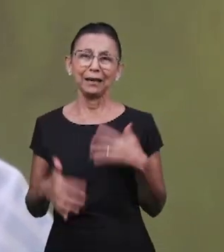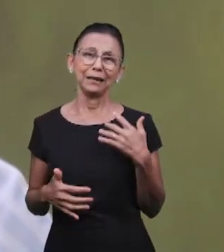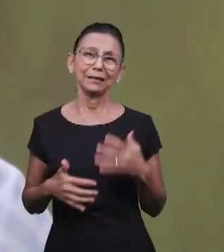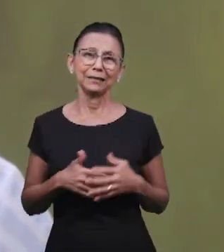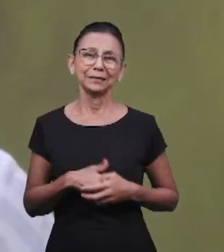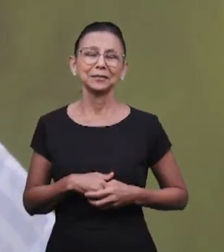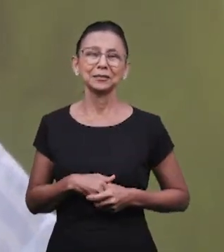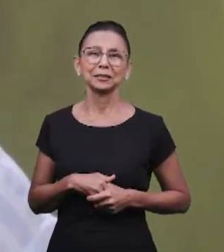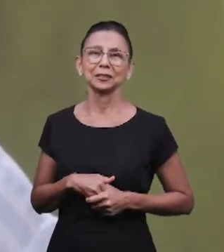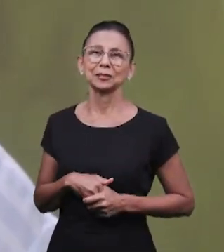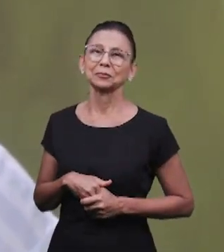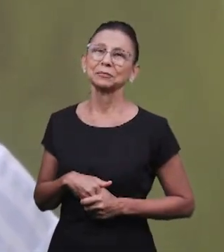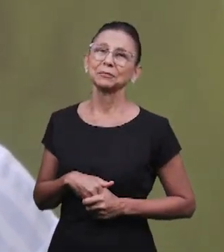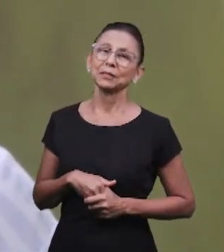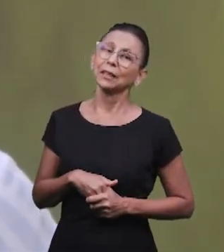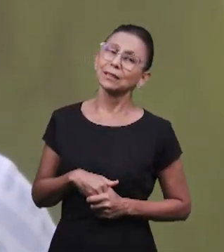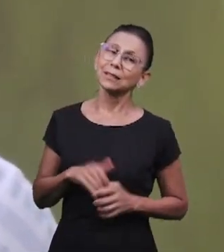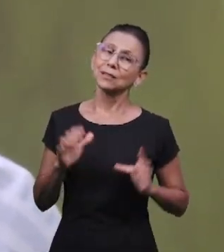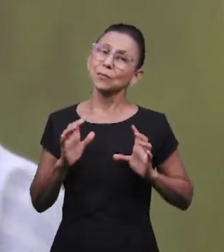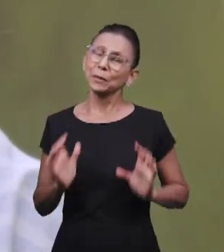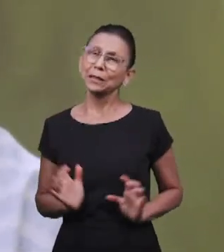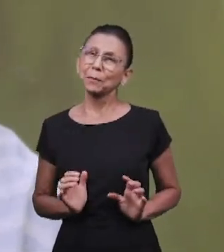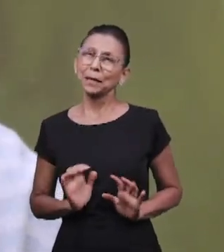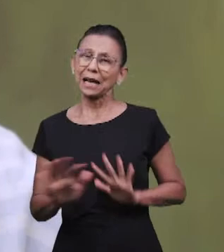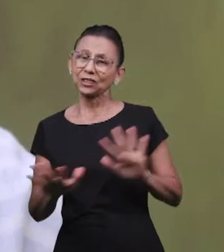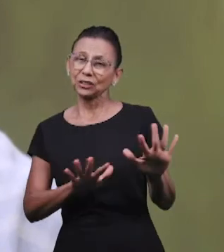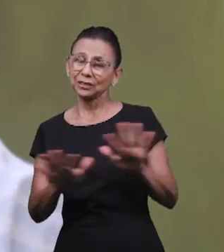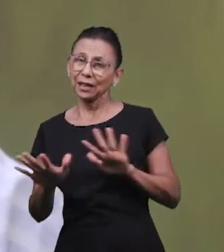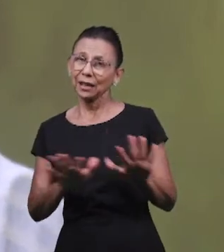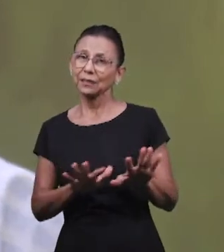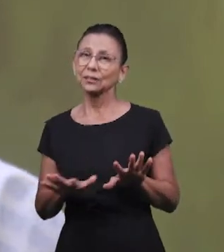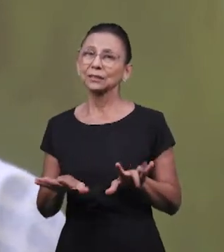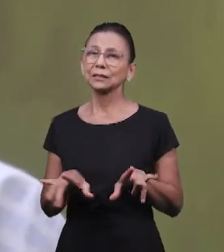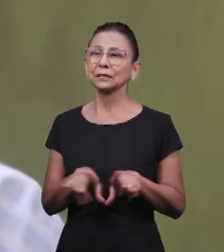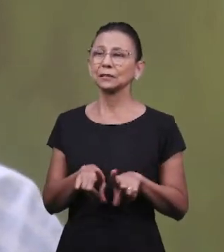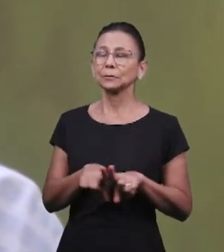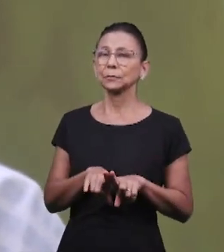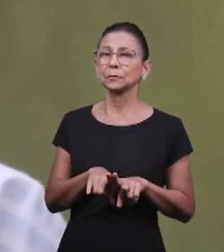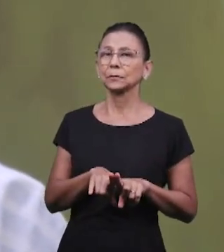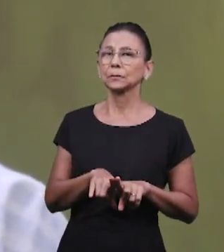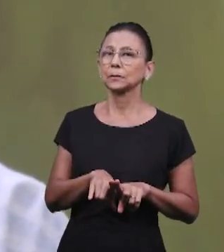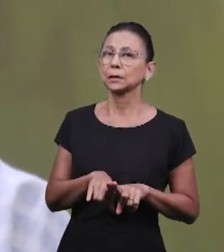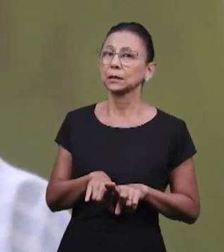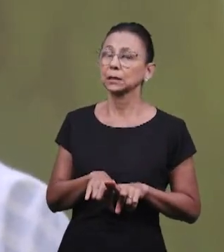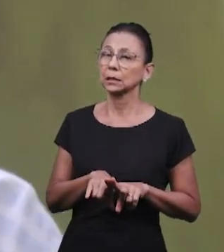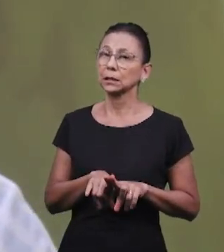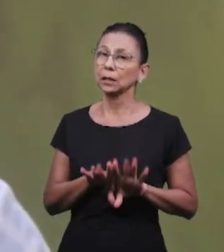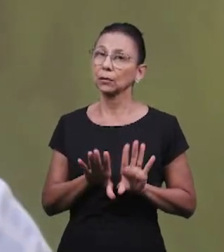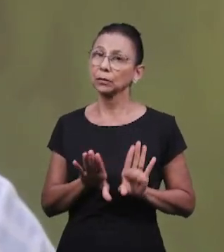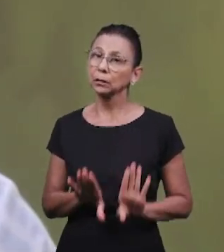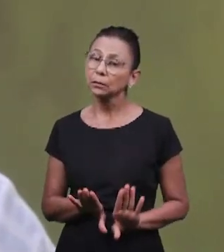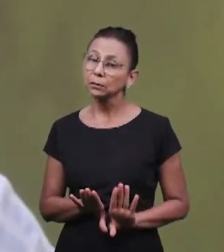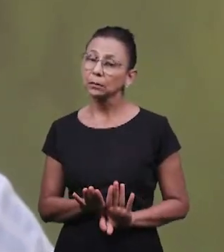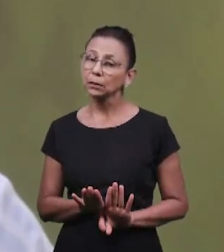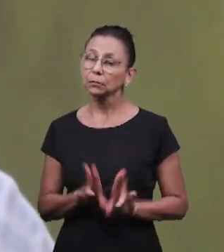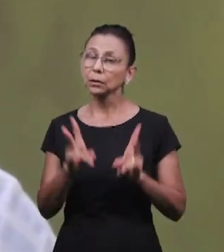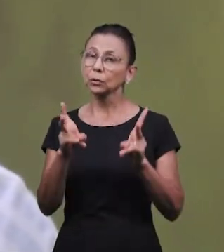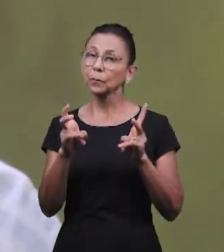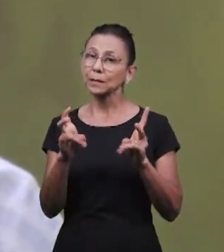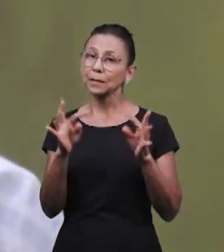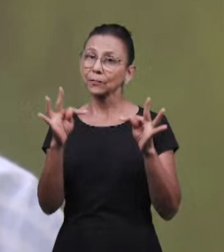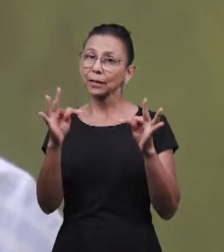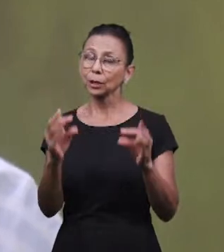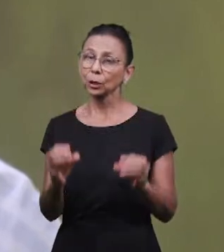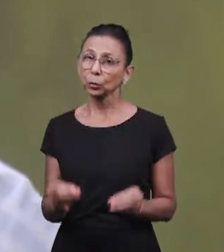ela apresenta comportamentos mais agitados também. Então, lembrando que não pode isolar um sintoma